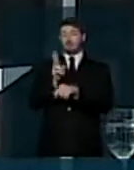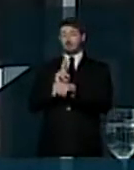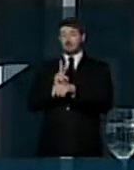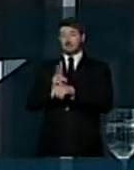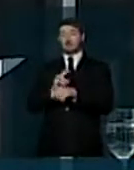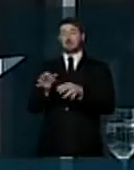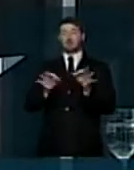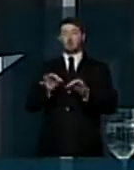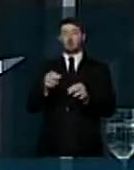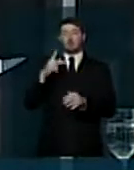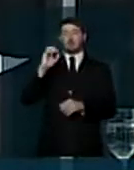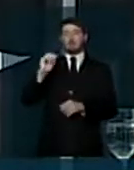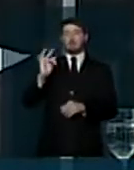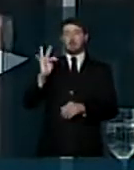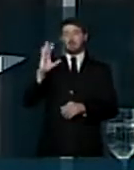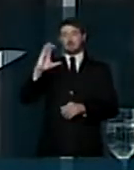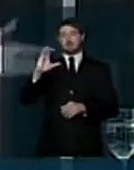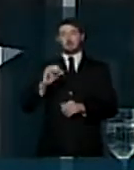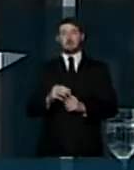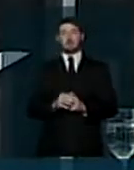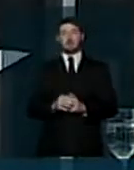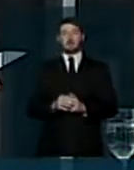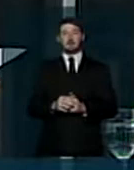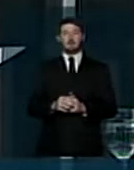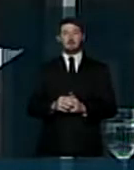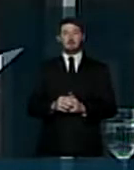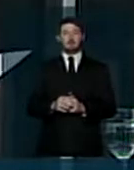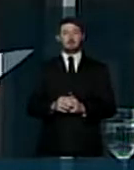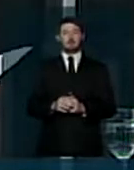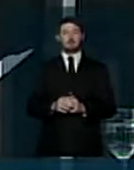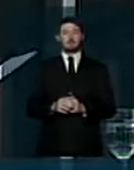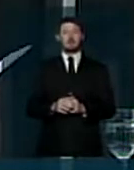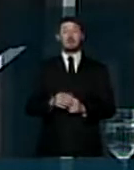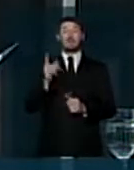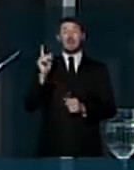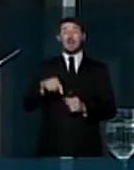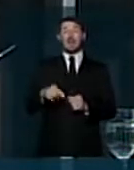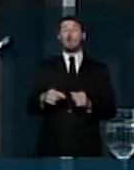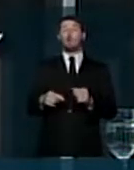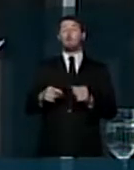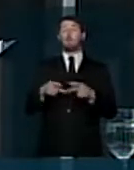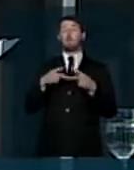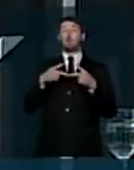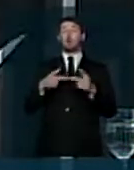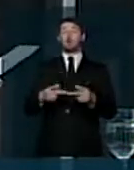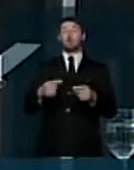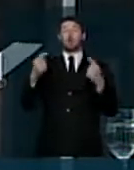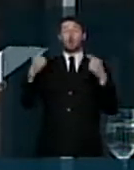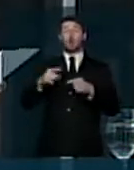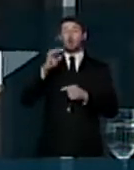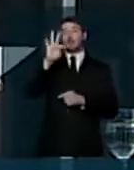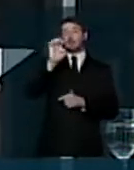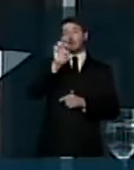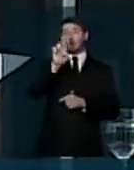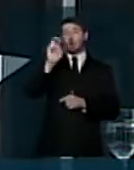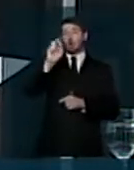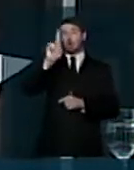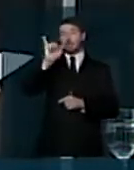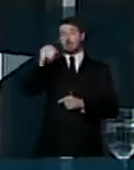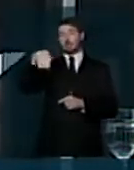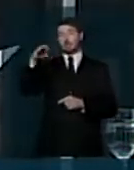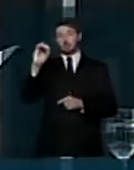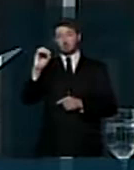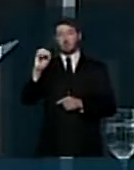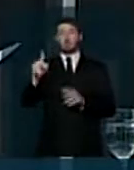fiscalização e controle, para fiscalizar o programa antiterrorismo da Polícia Federal. Por que,